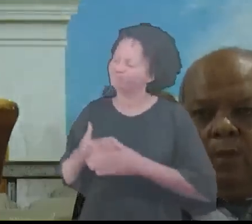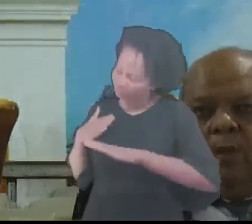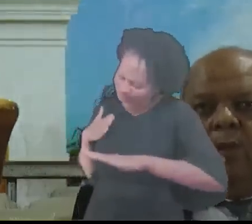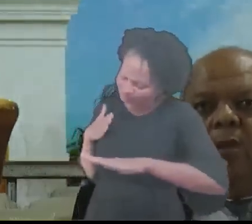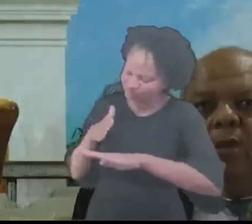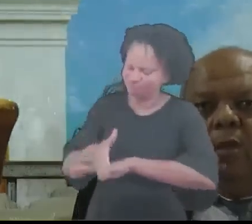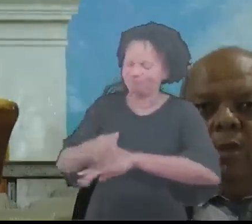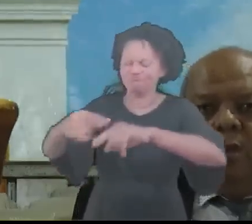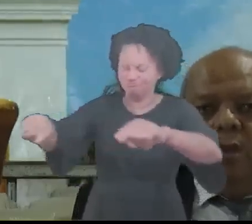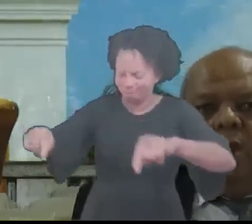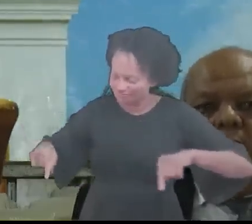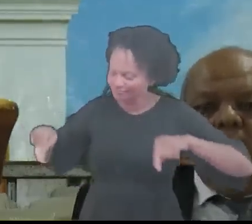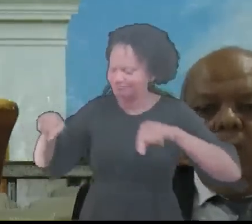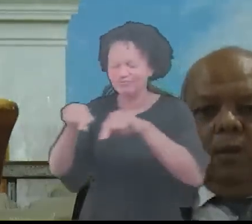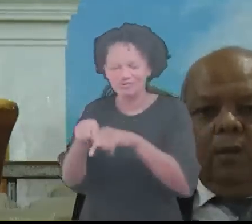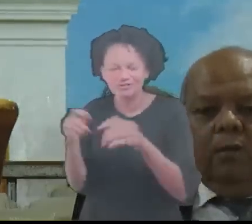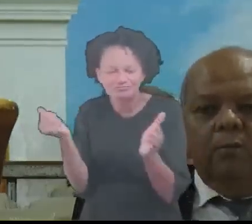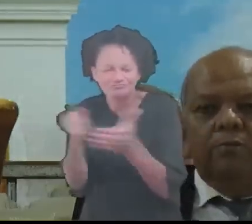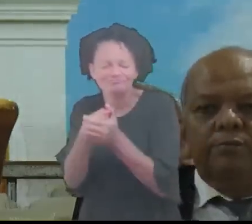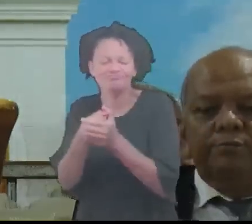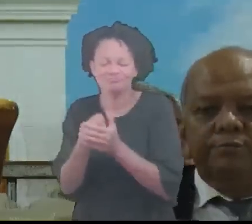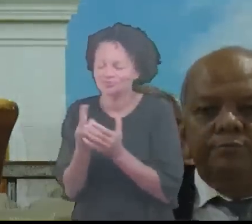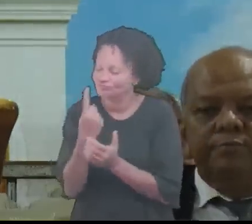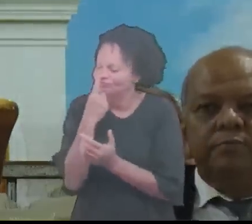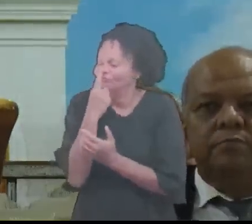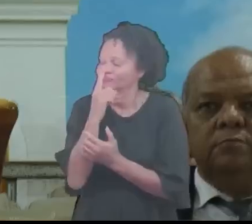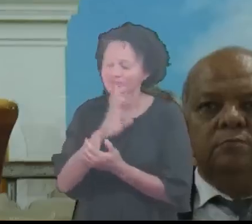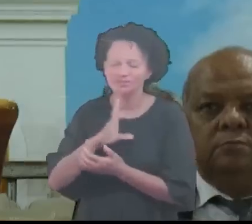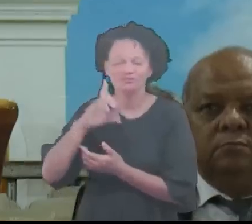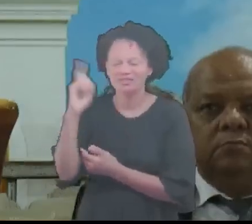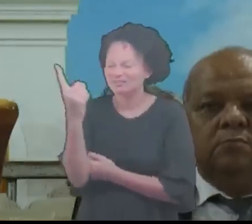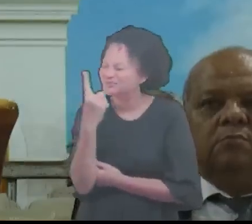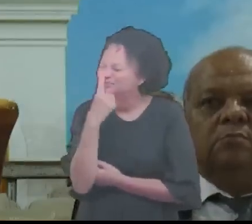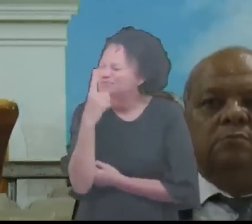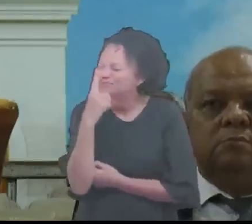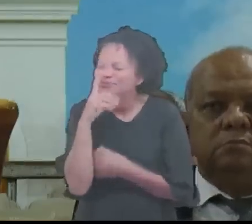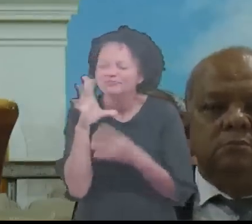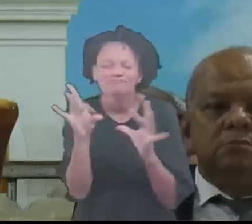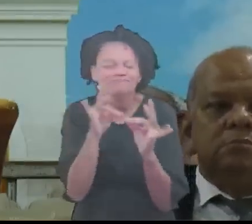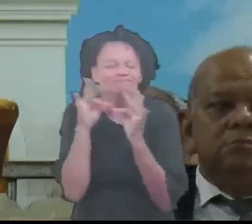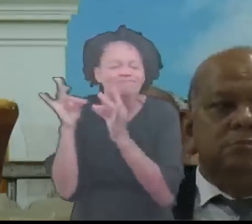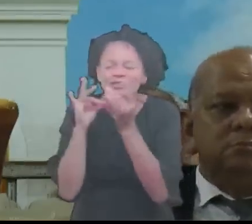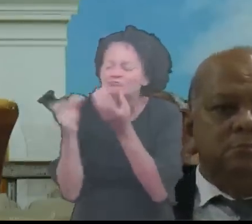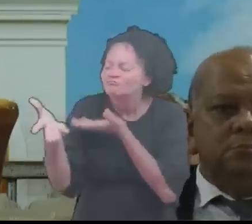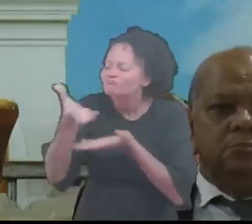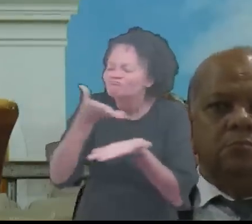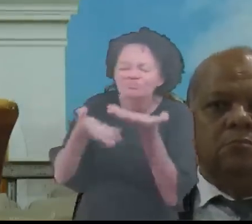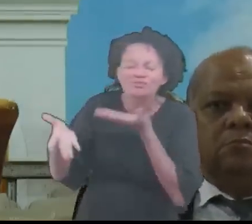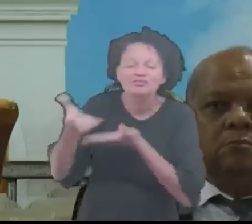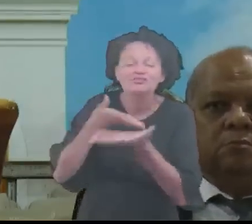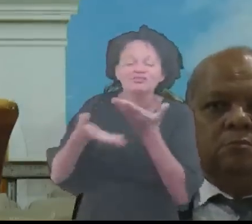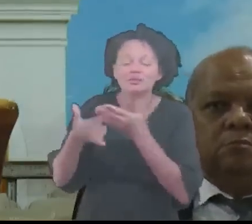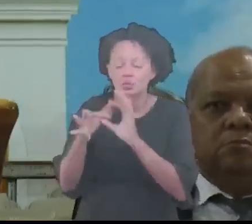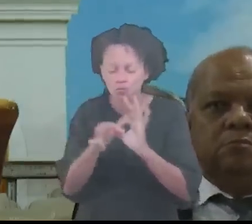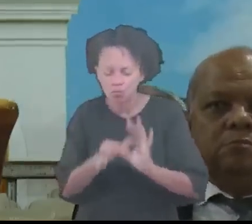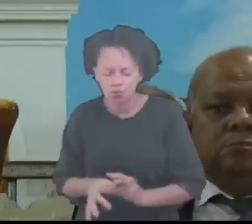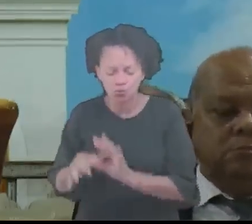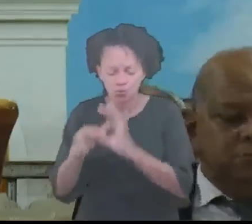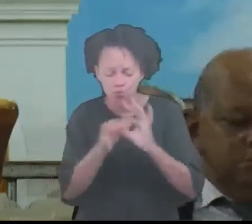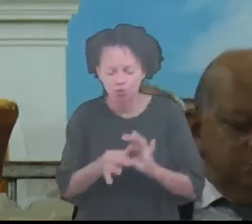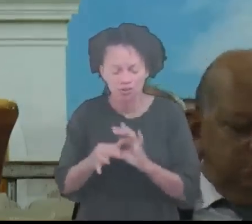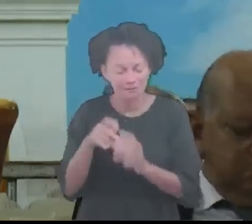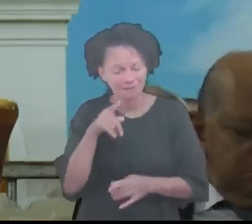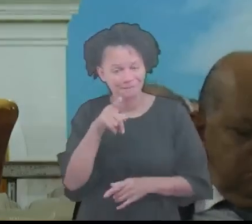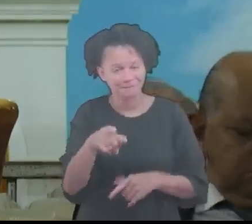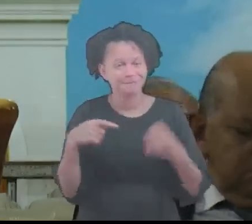na recâmara. Glória a Deus, é aquela intimidade. É aquela comunhão que